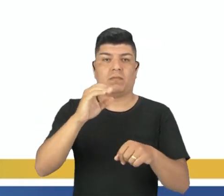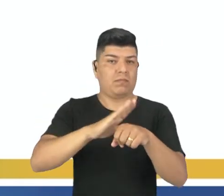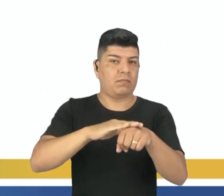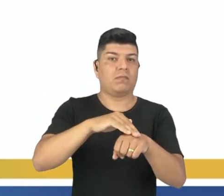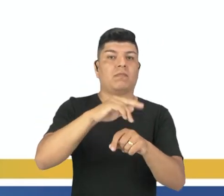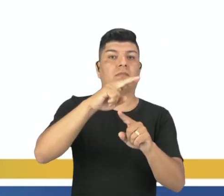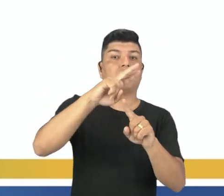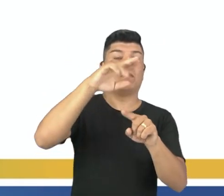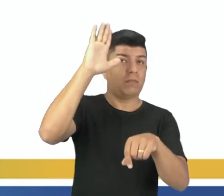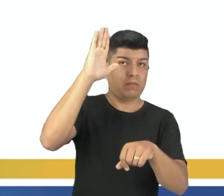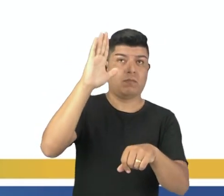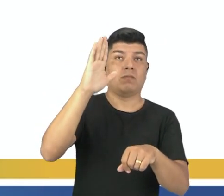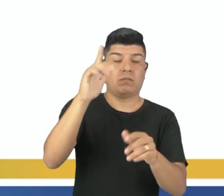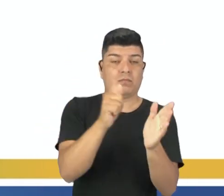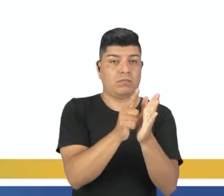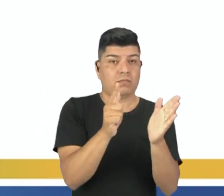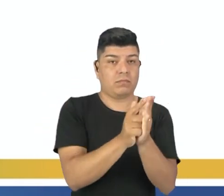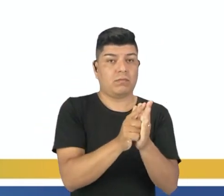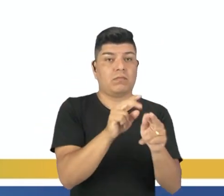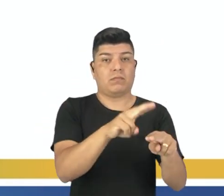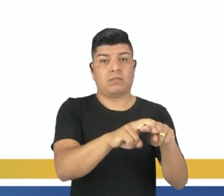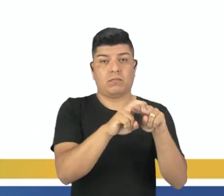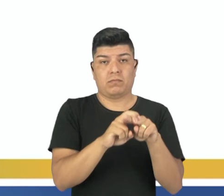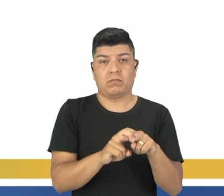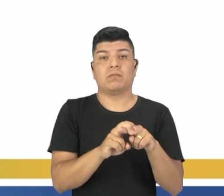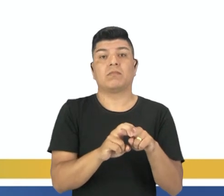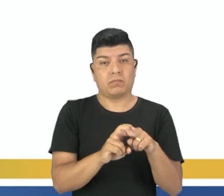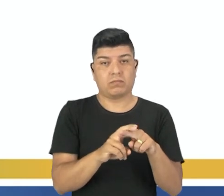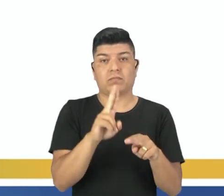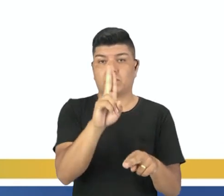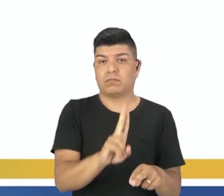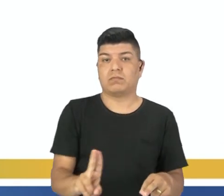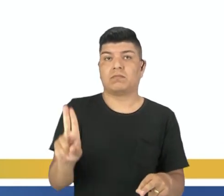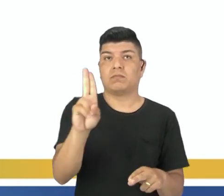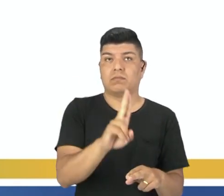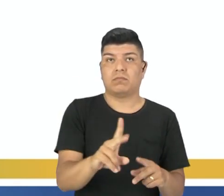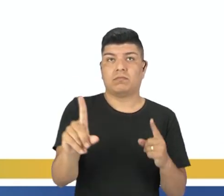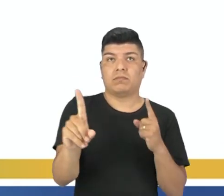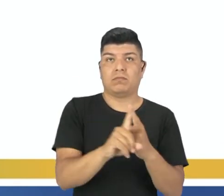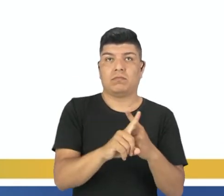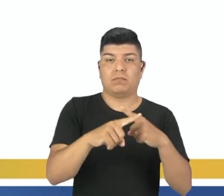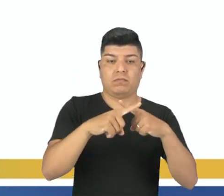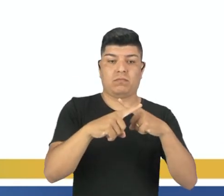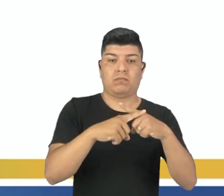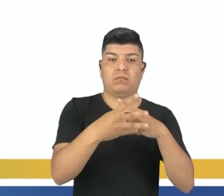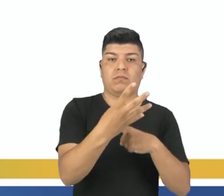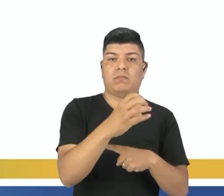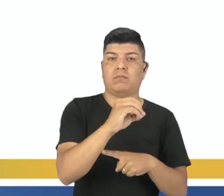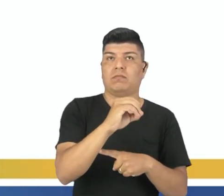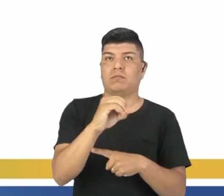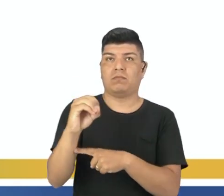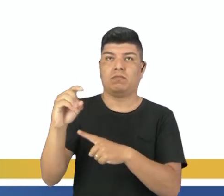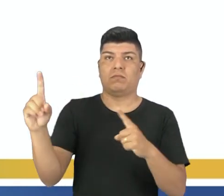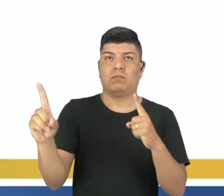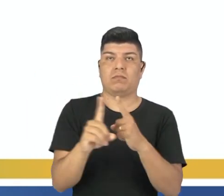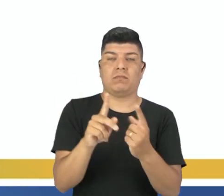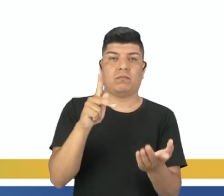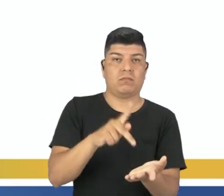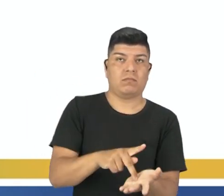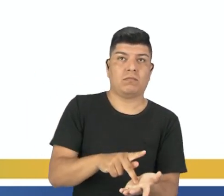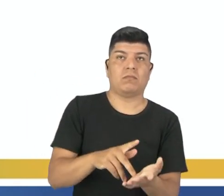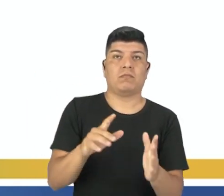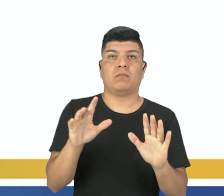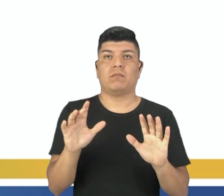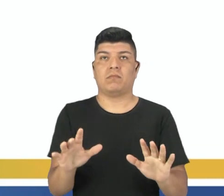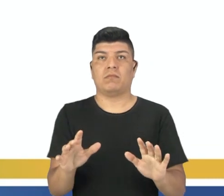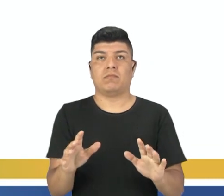sua área no papel né então devemos a sua área aí que nós encontramos em multiplicar por 400 para encontrar real